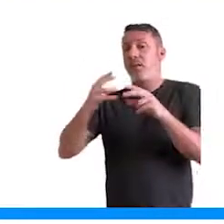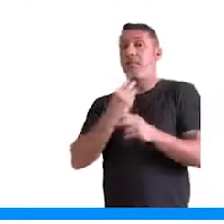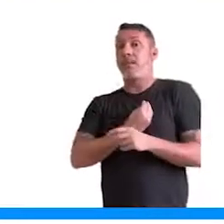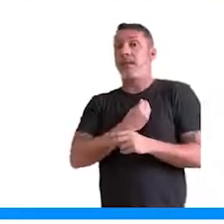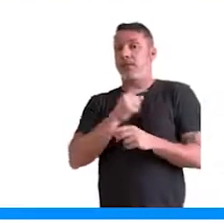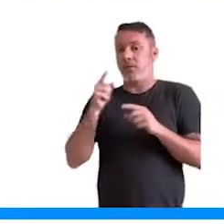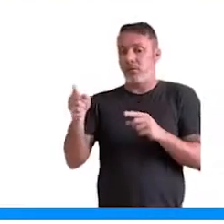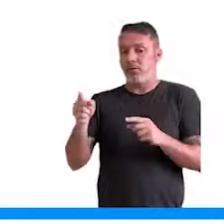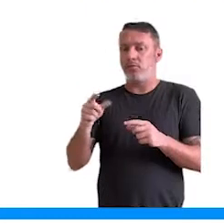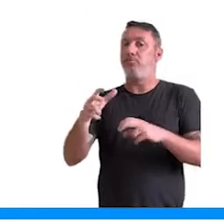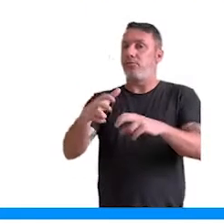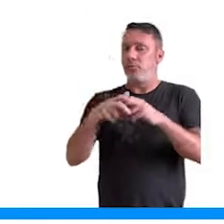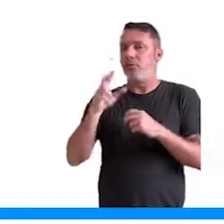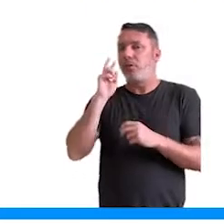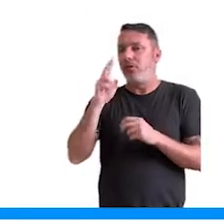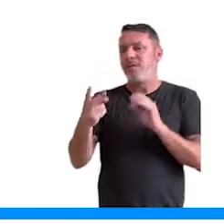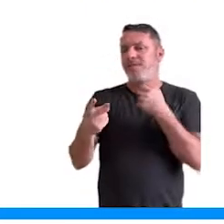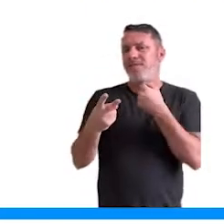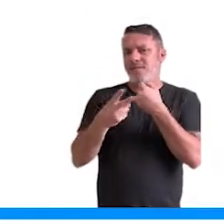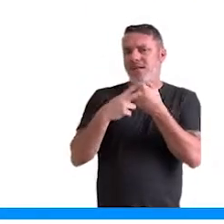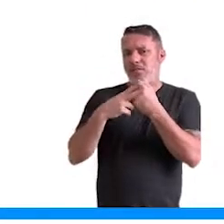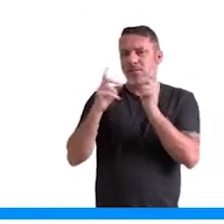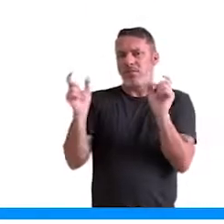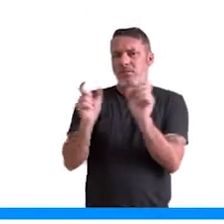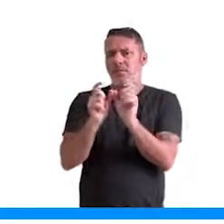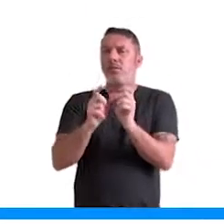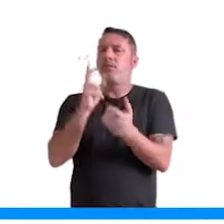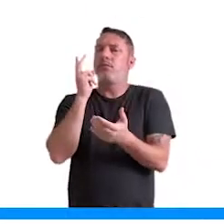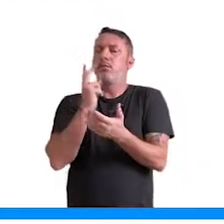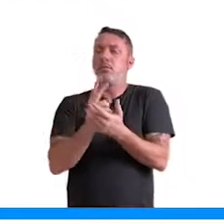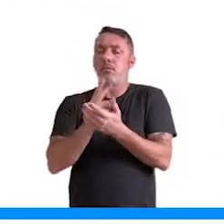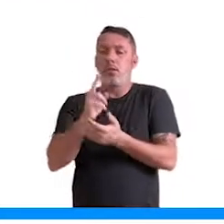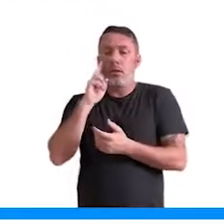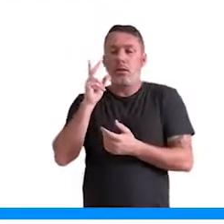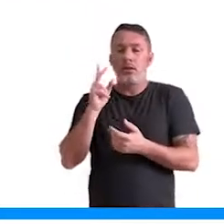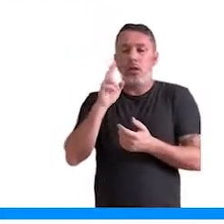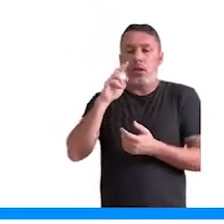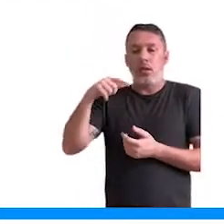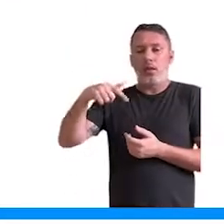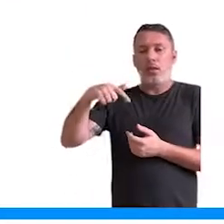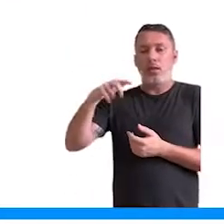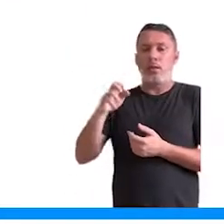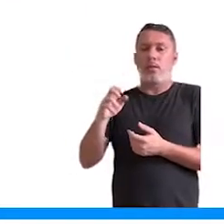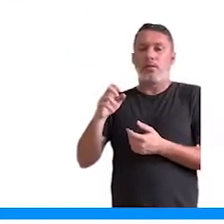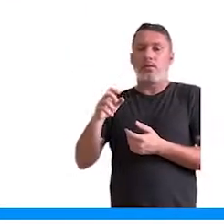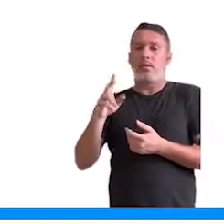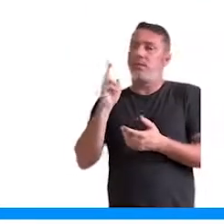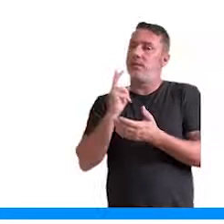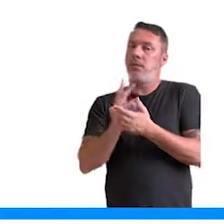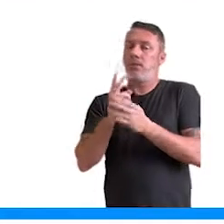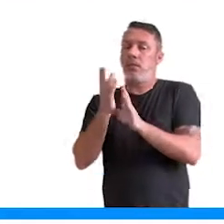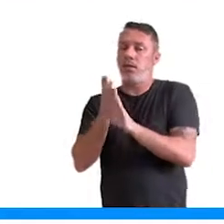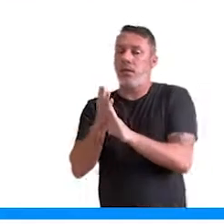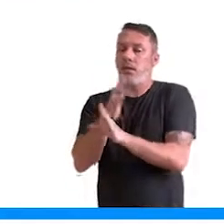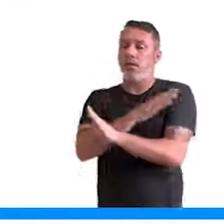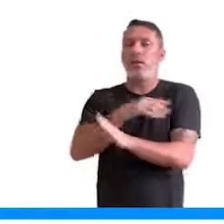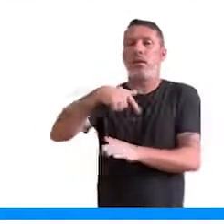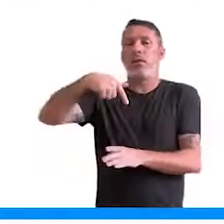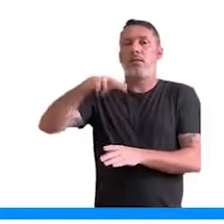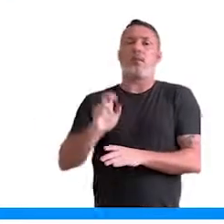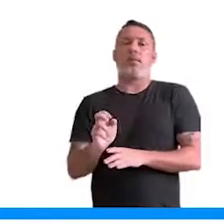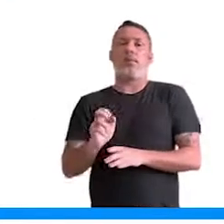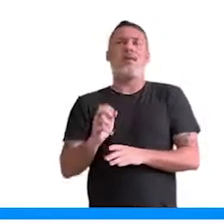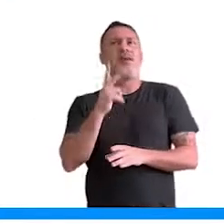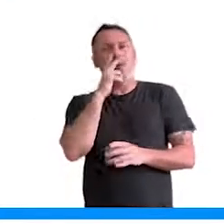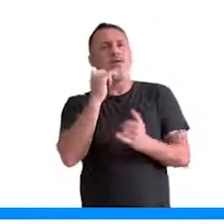do indicativo. E aí, nesse verbinho, a gente sempre vai ter que colocar um que antes, já que é hipotético, sempre tem um quezinho antes, é